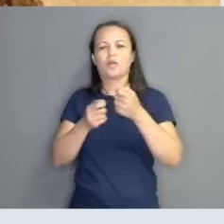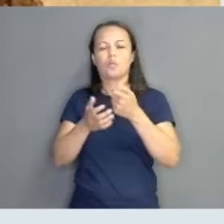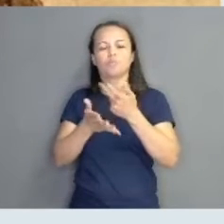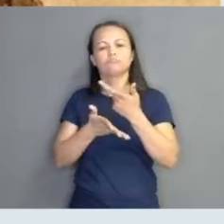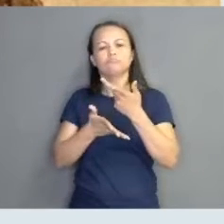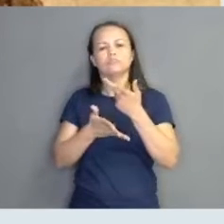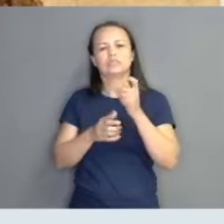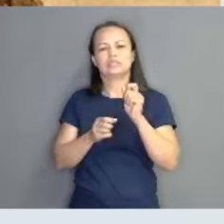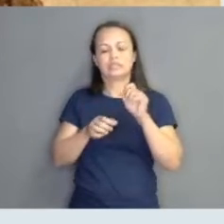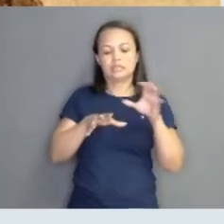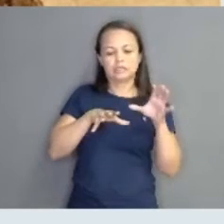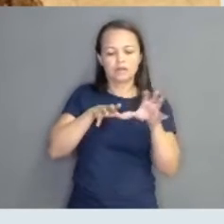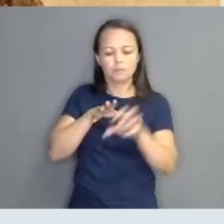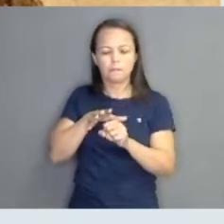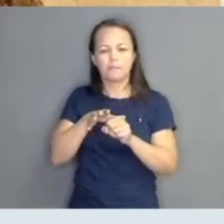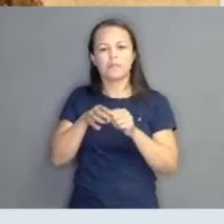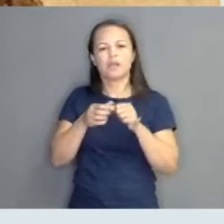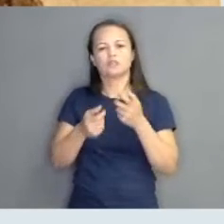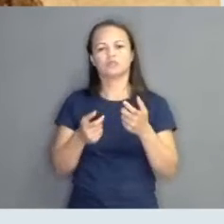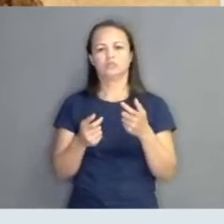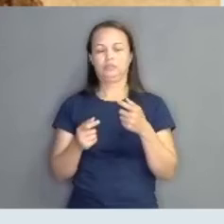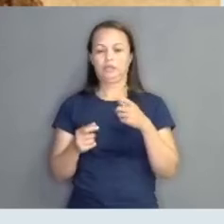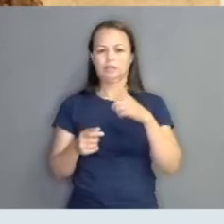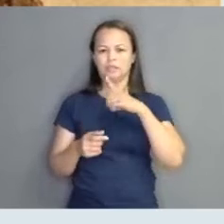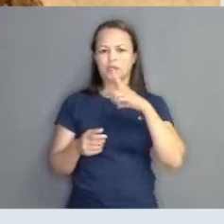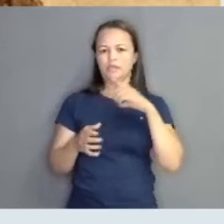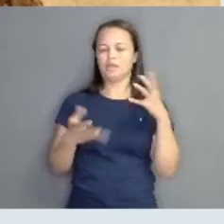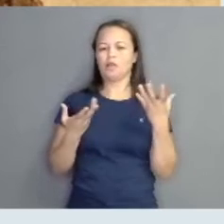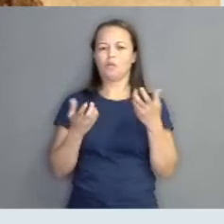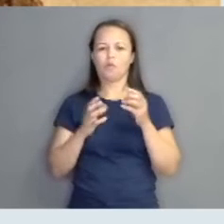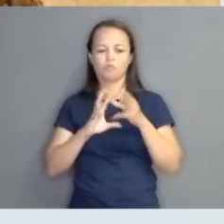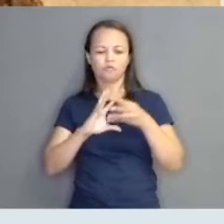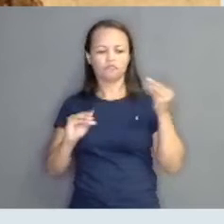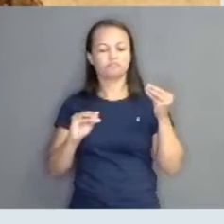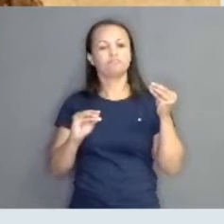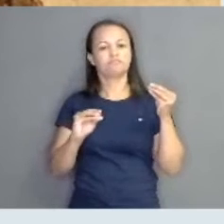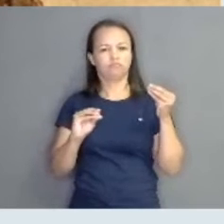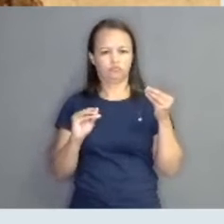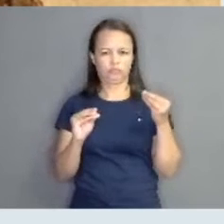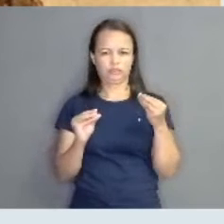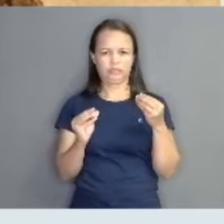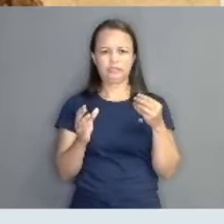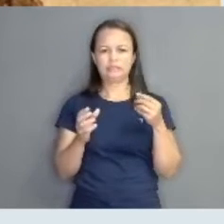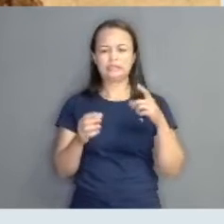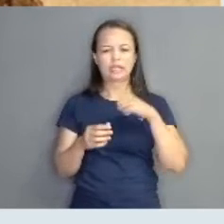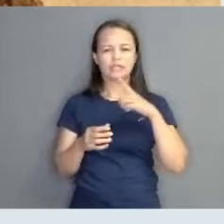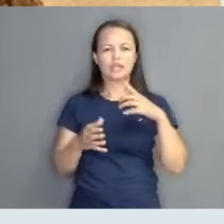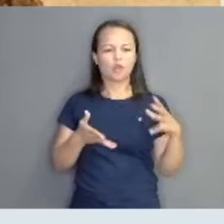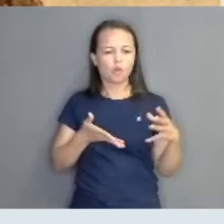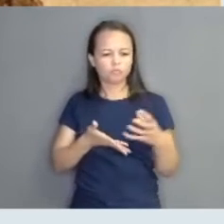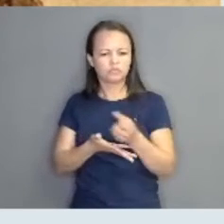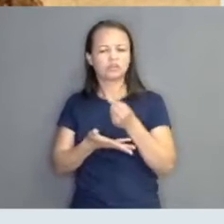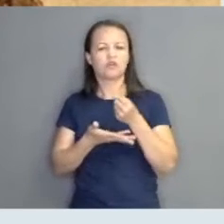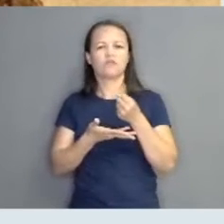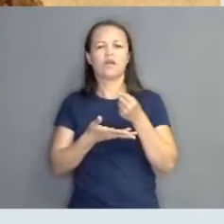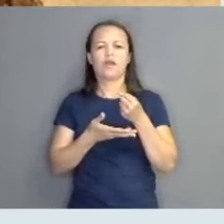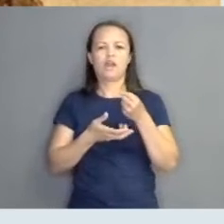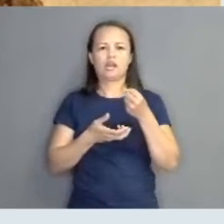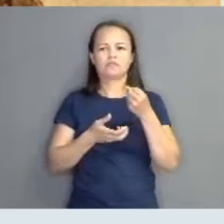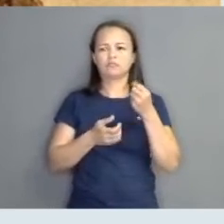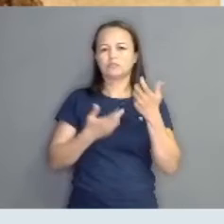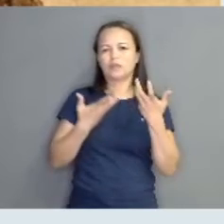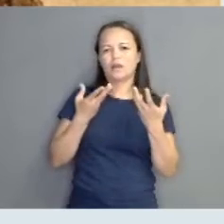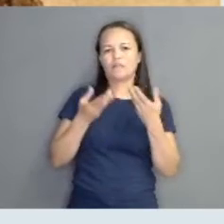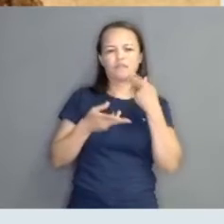pegos, eles teriam como se safar, né? Eles teriam como se salvar. Vamos usar assim essa